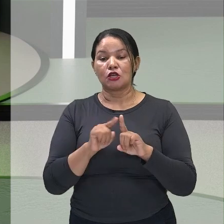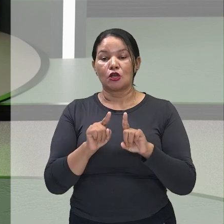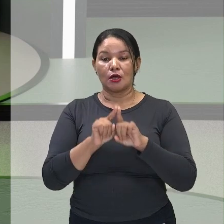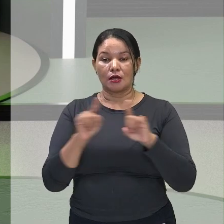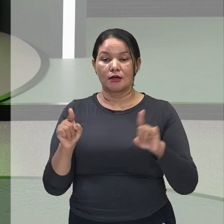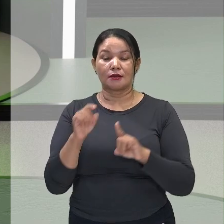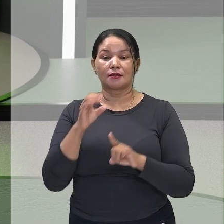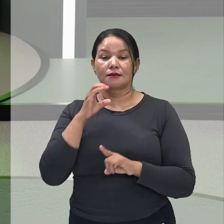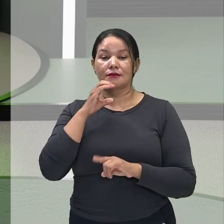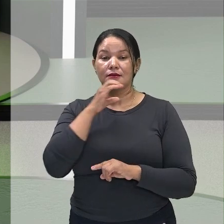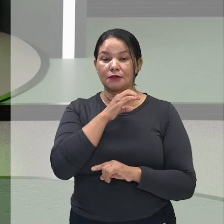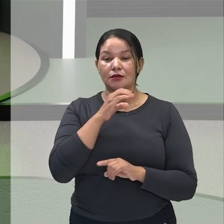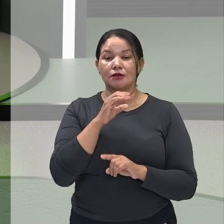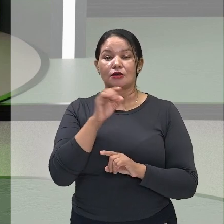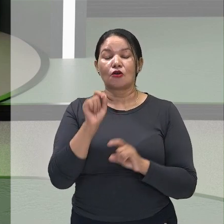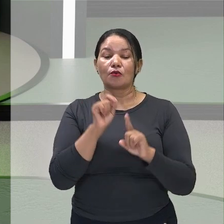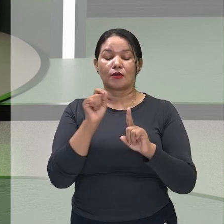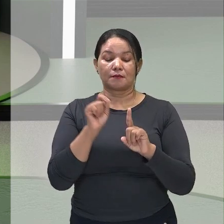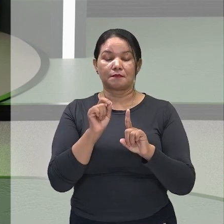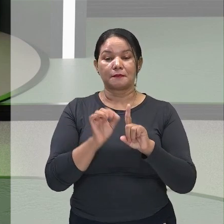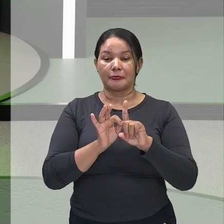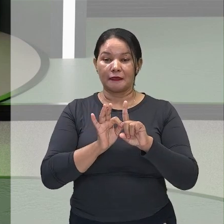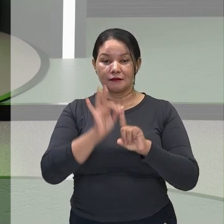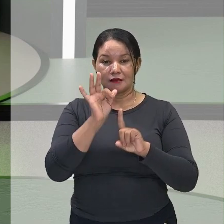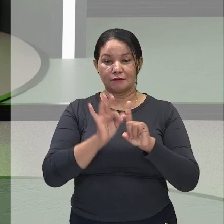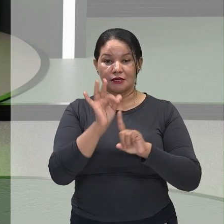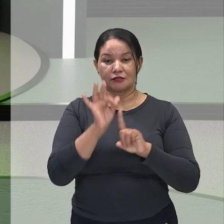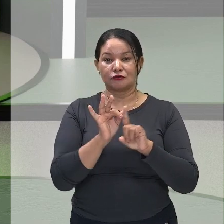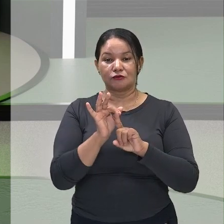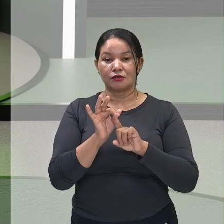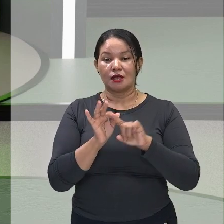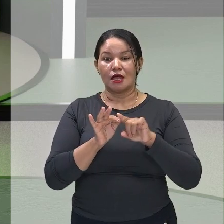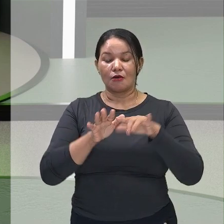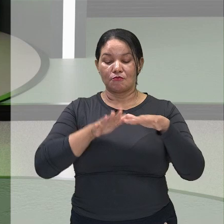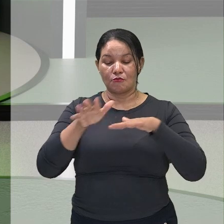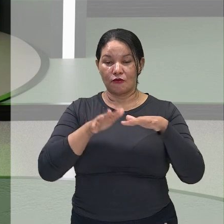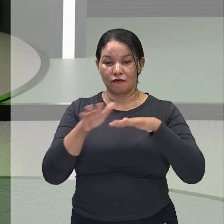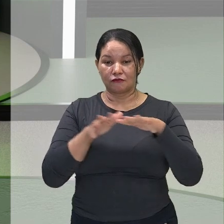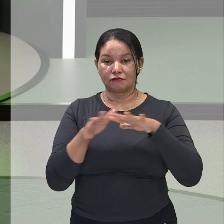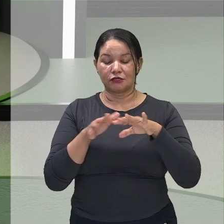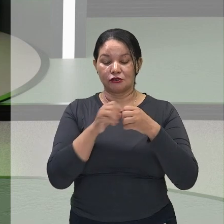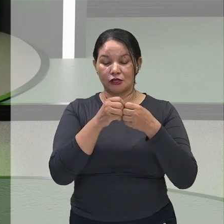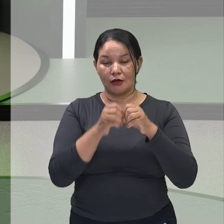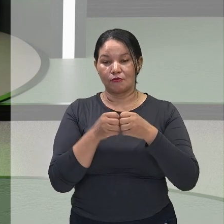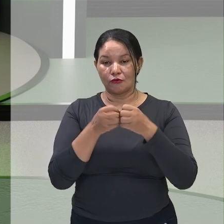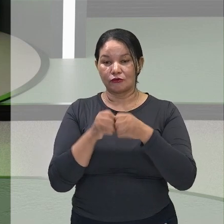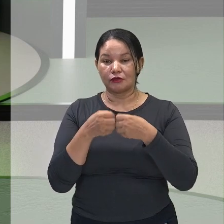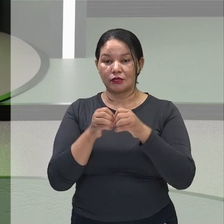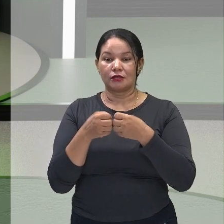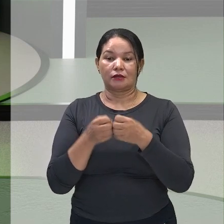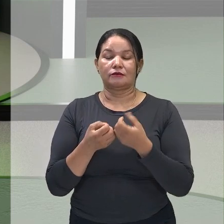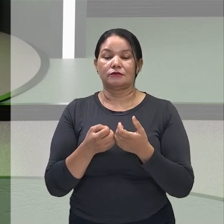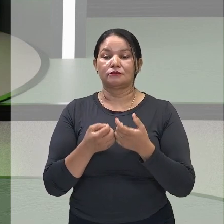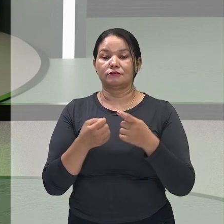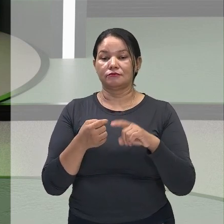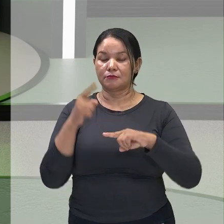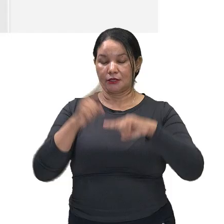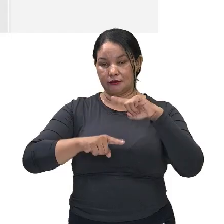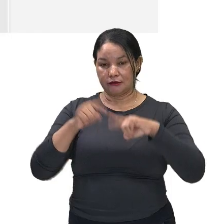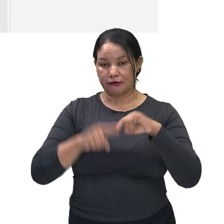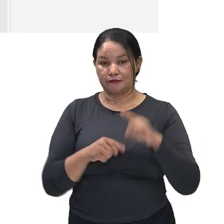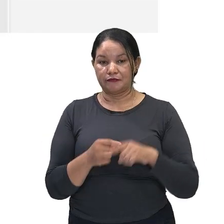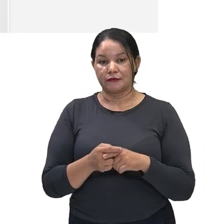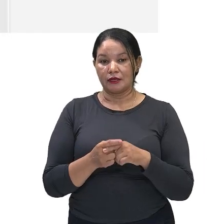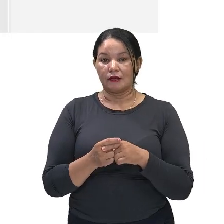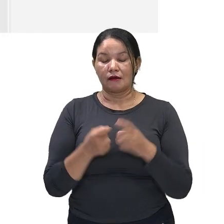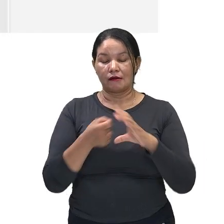caracteriza-se pela agitação das moléculas de um corpo, certo? Vamos lá olhar as características